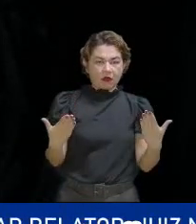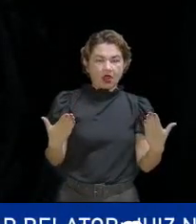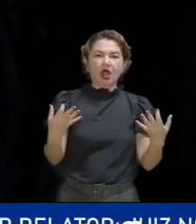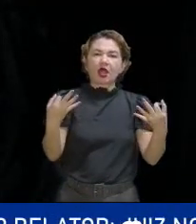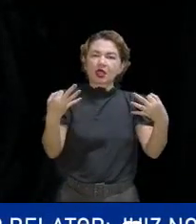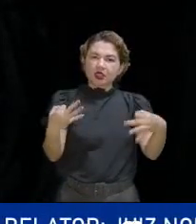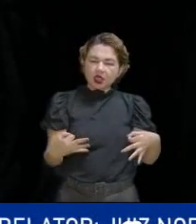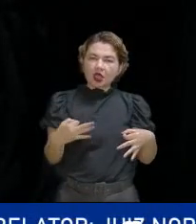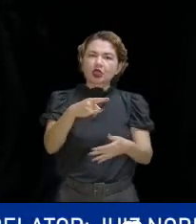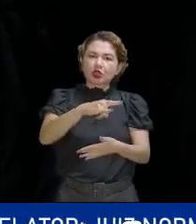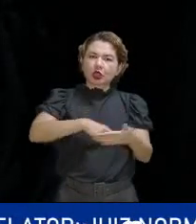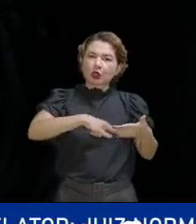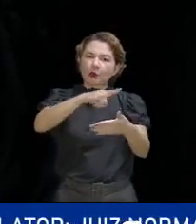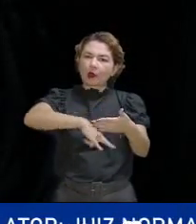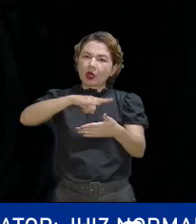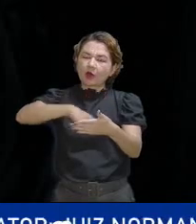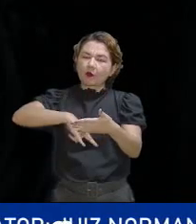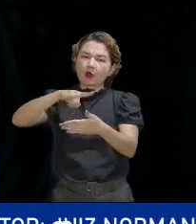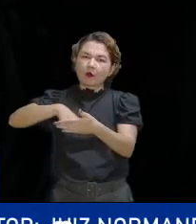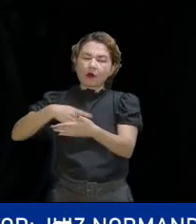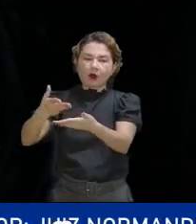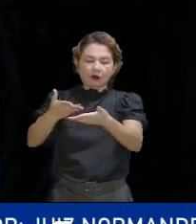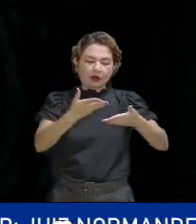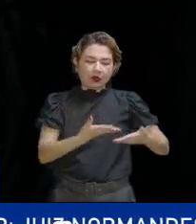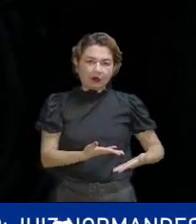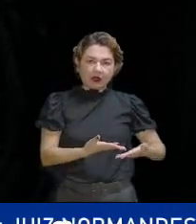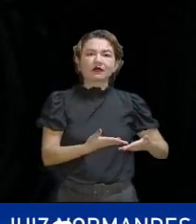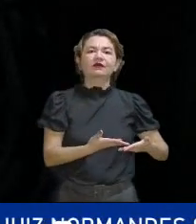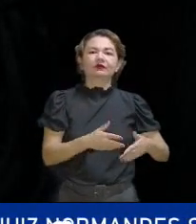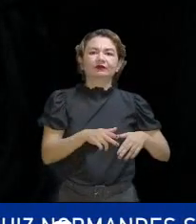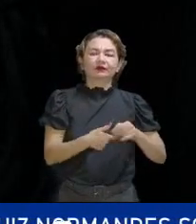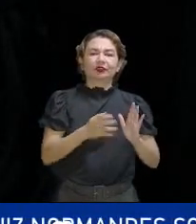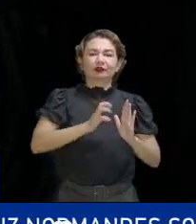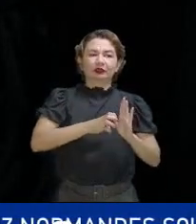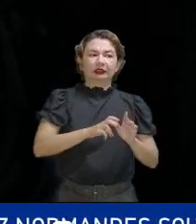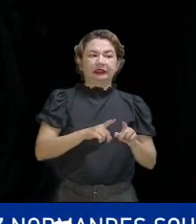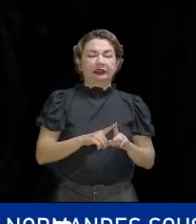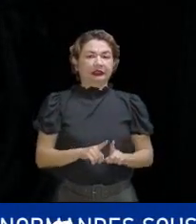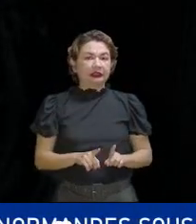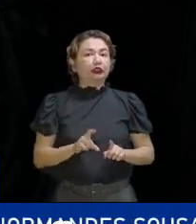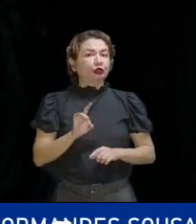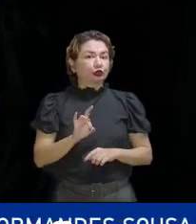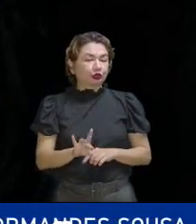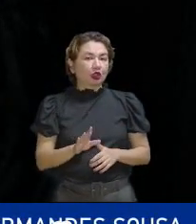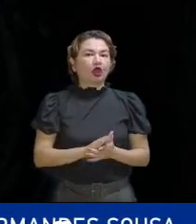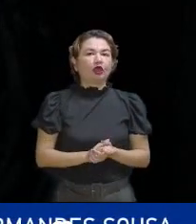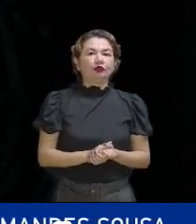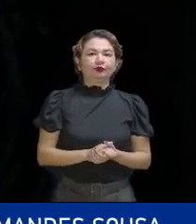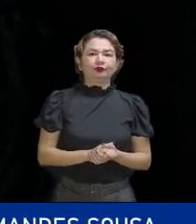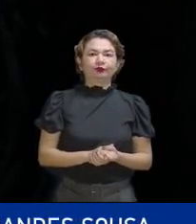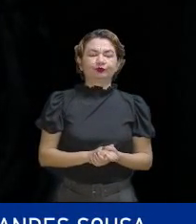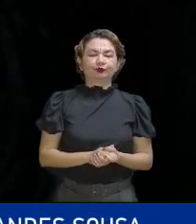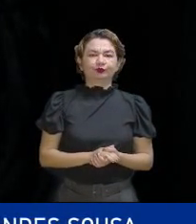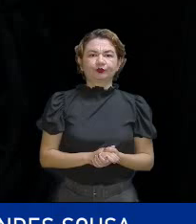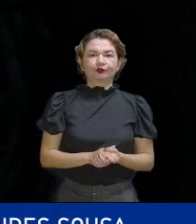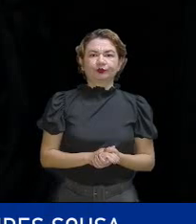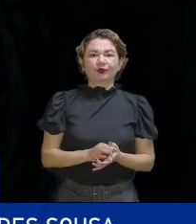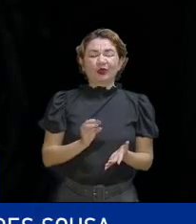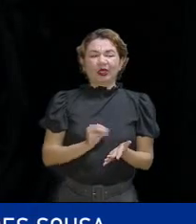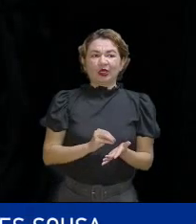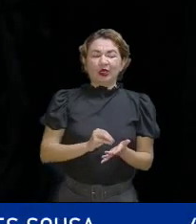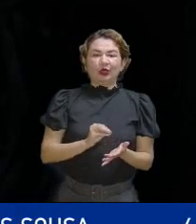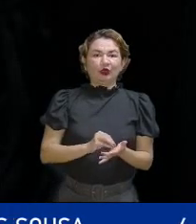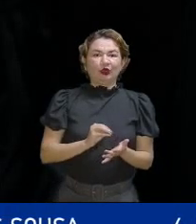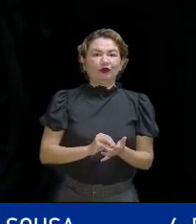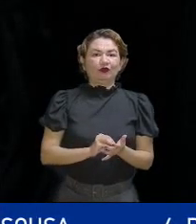idoneidade das documentações trazidas pela agremiação, somente se opondo à concessão de efeito suspensivo por falta